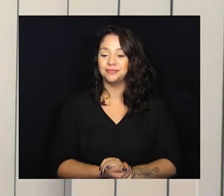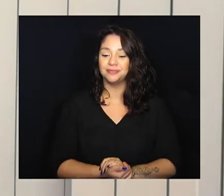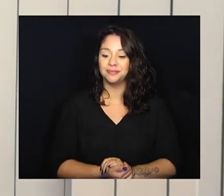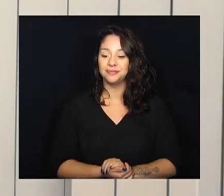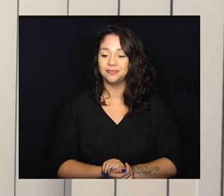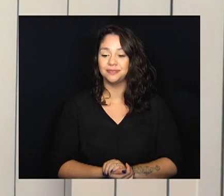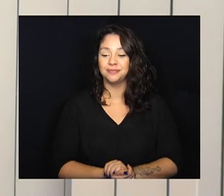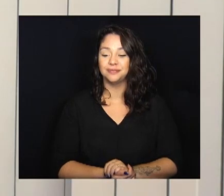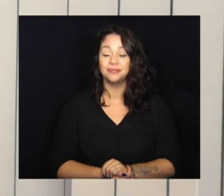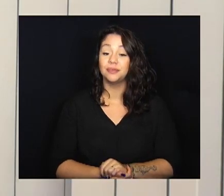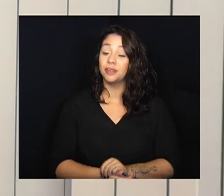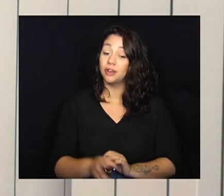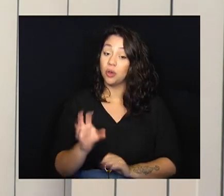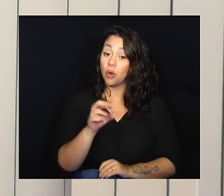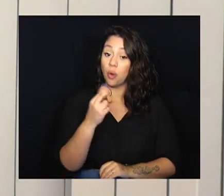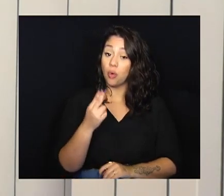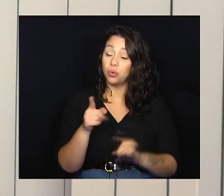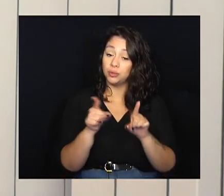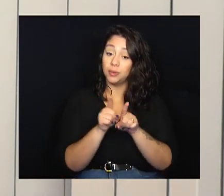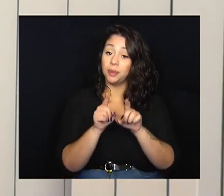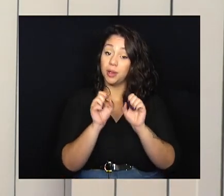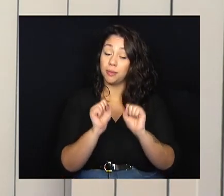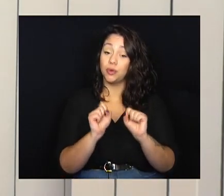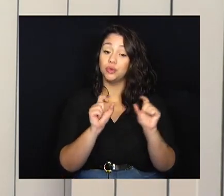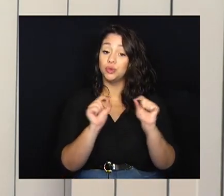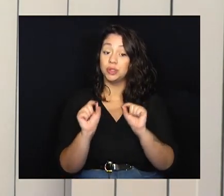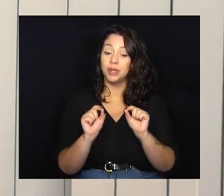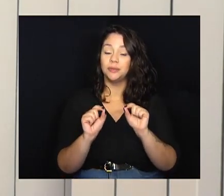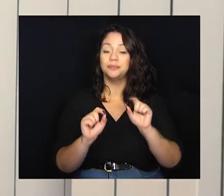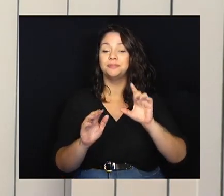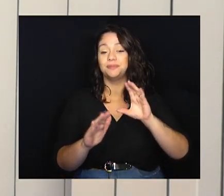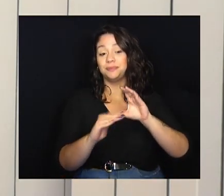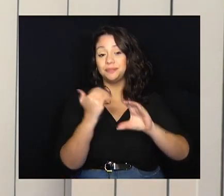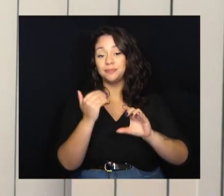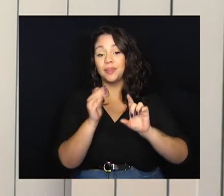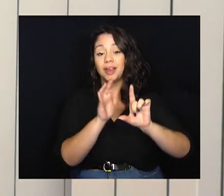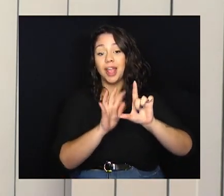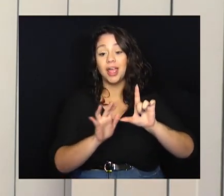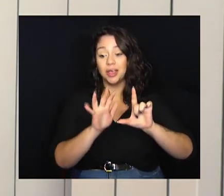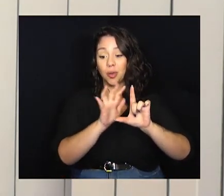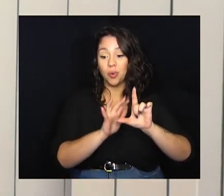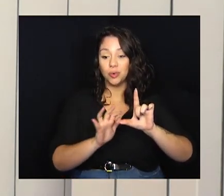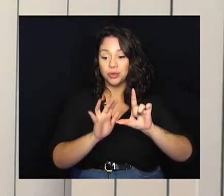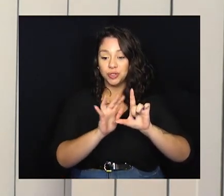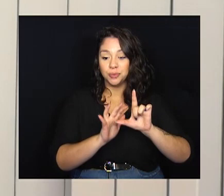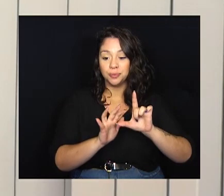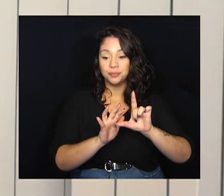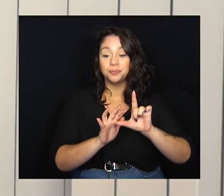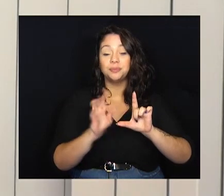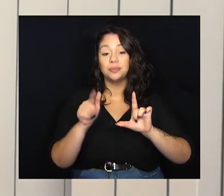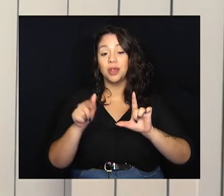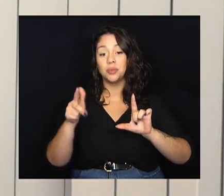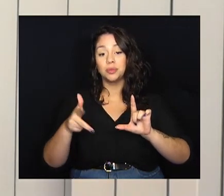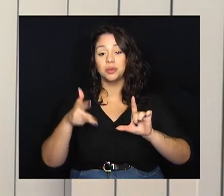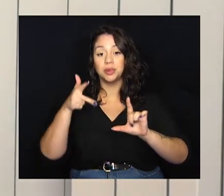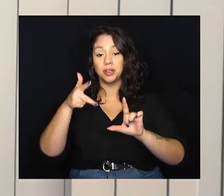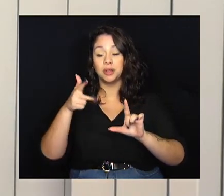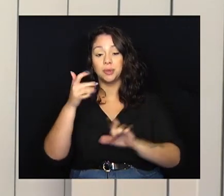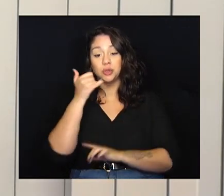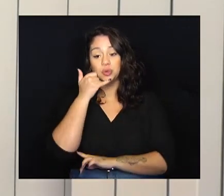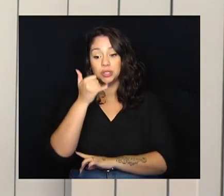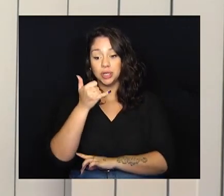978293776 Ou você tem a opção de enviar esta mensagem através do nosso QR Code com a câmera do seu celular